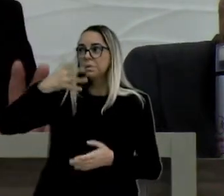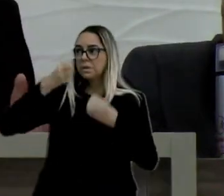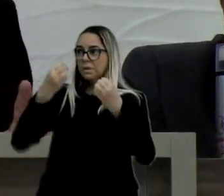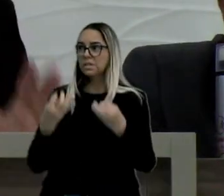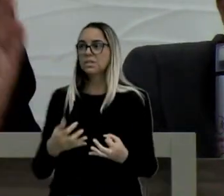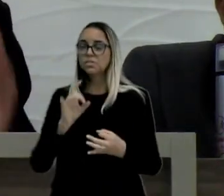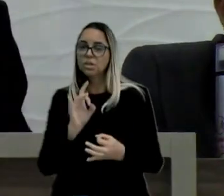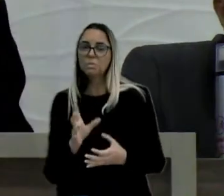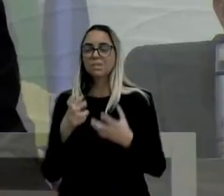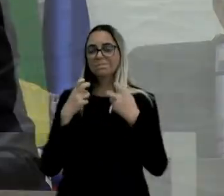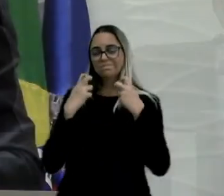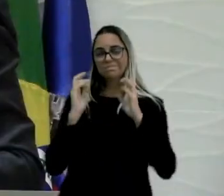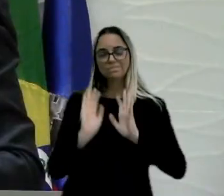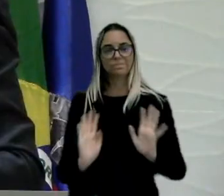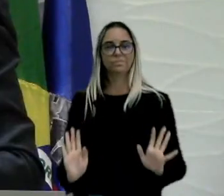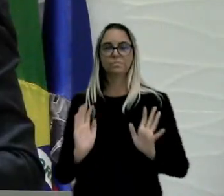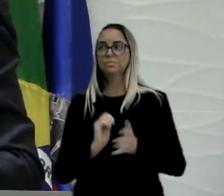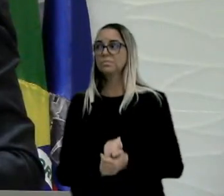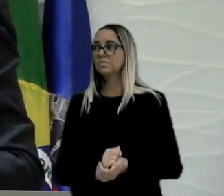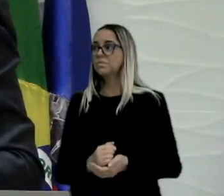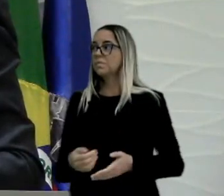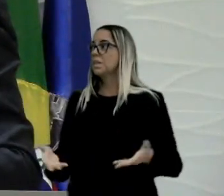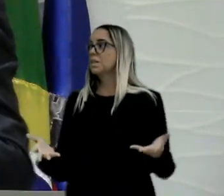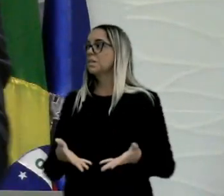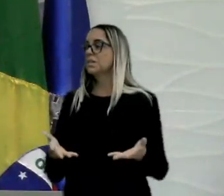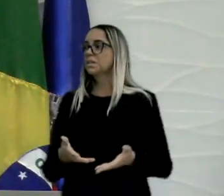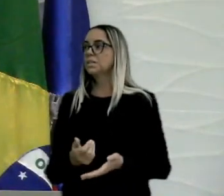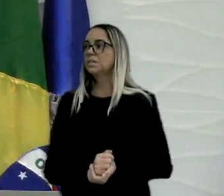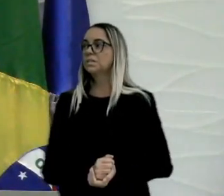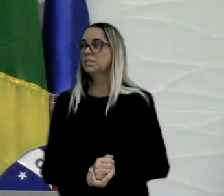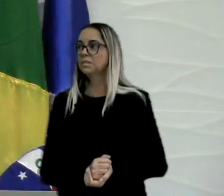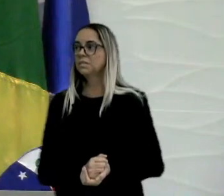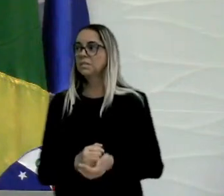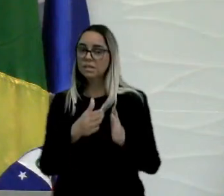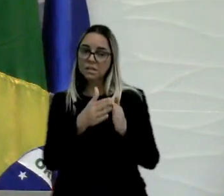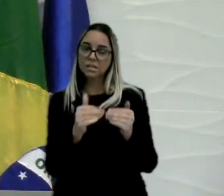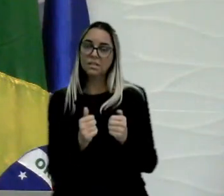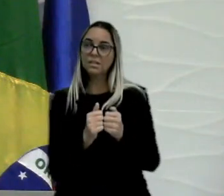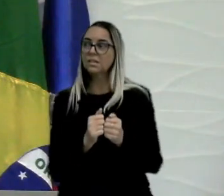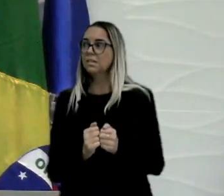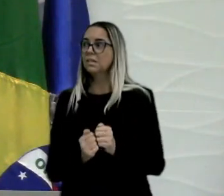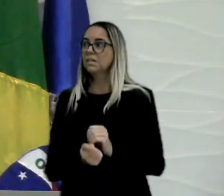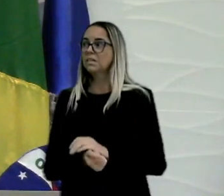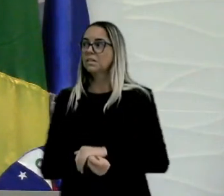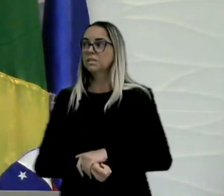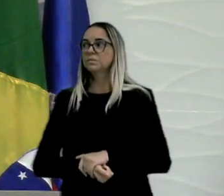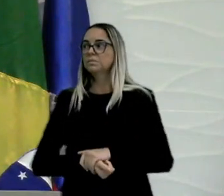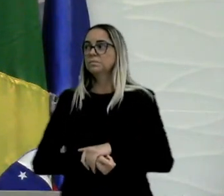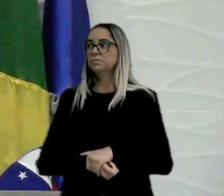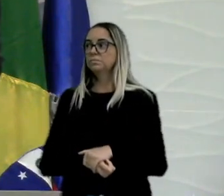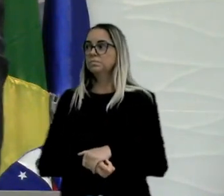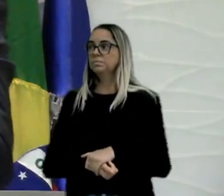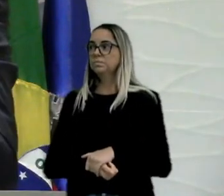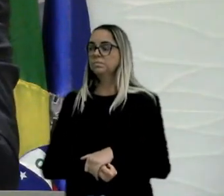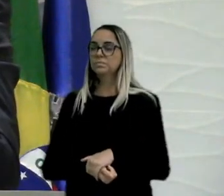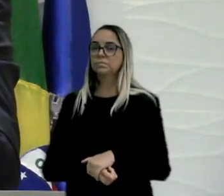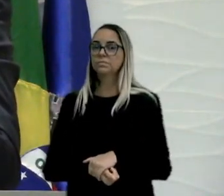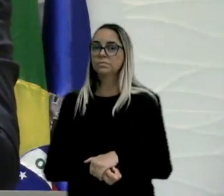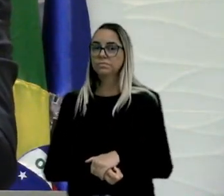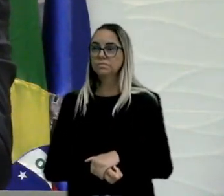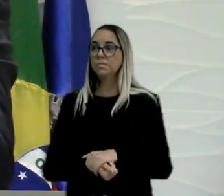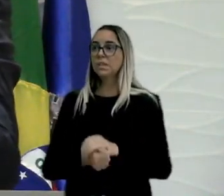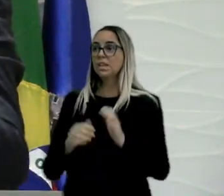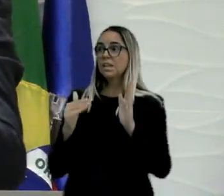constrangimento para discutir o requerimento mas Rapaz isso é uma coisa de utilidade pública raz fala antes de terminar a reunião sen fal até até os